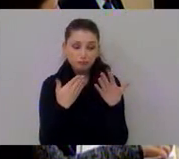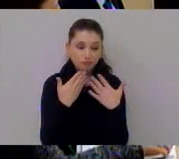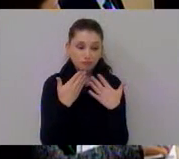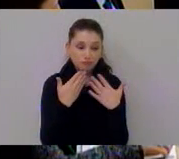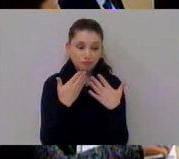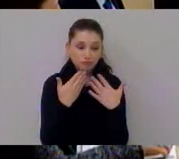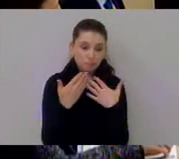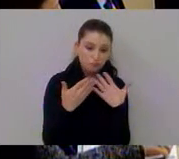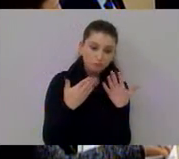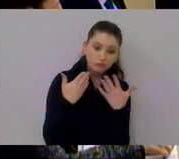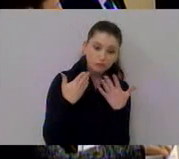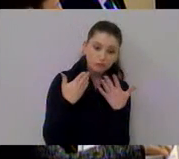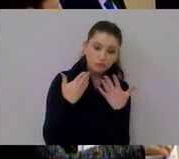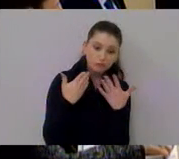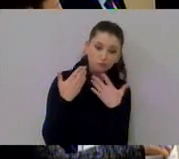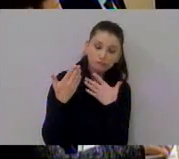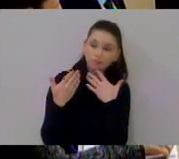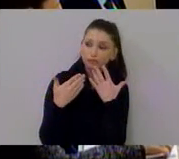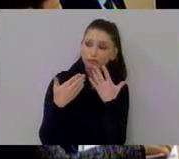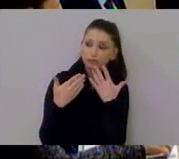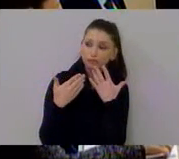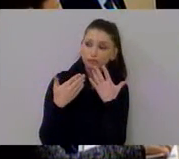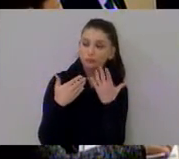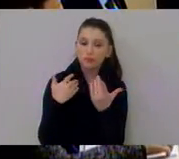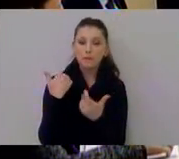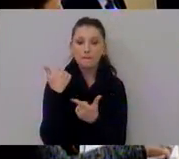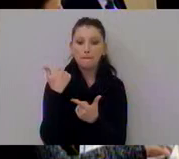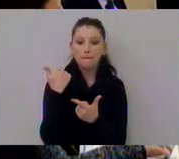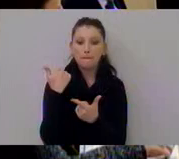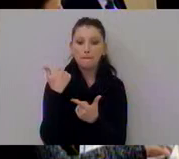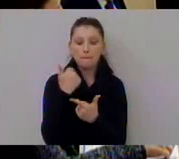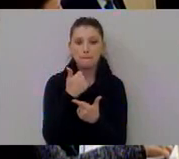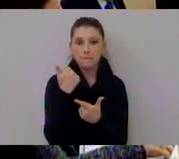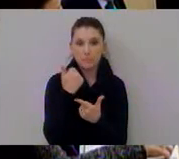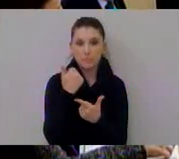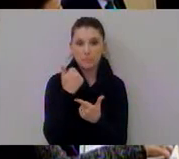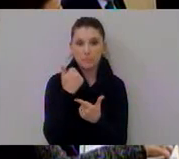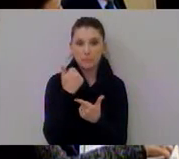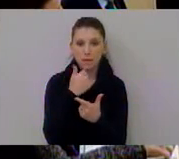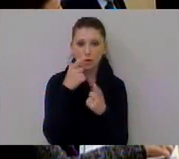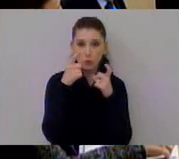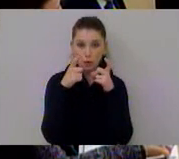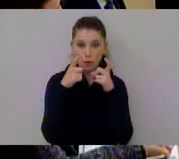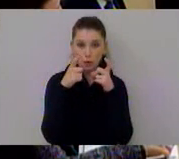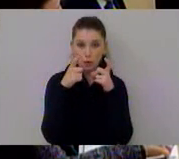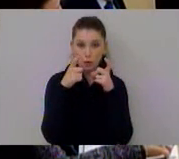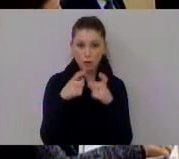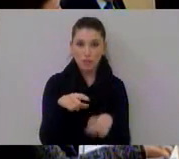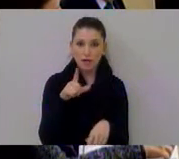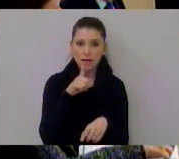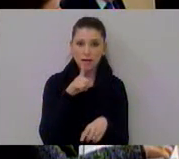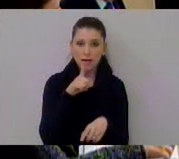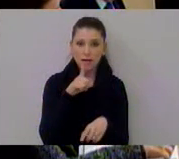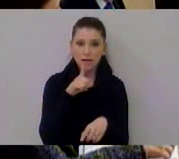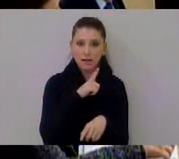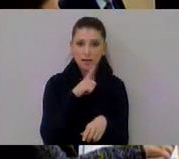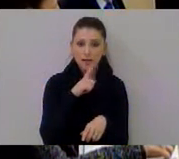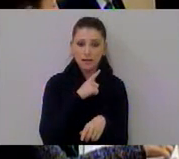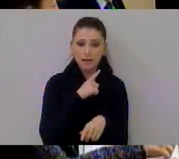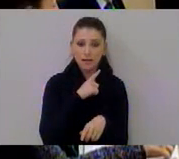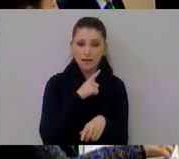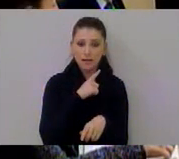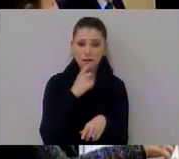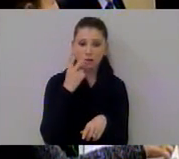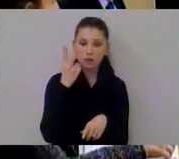nós temos no município de Criciúma duas escolas ainda em